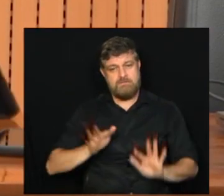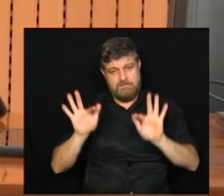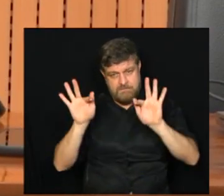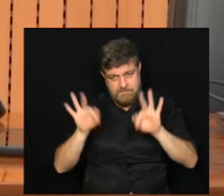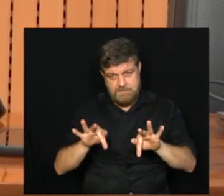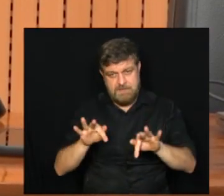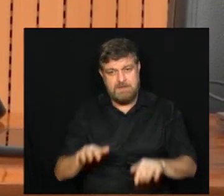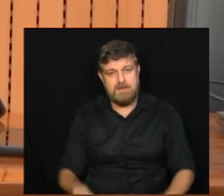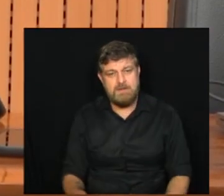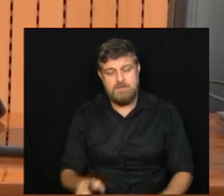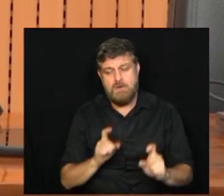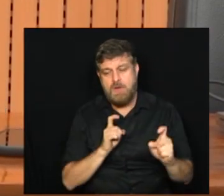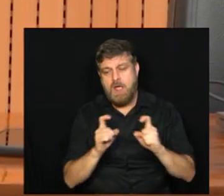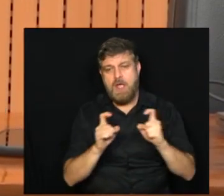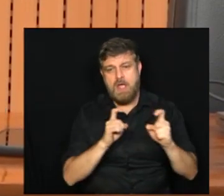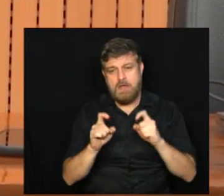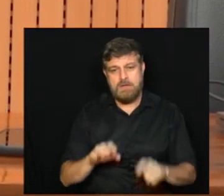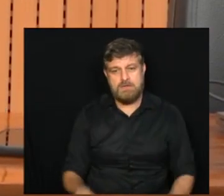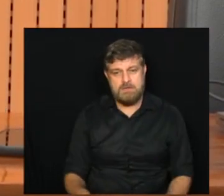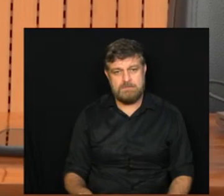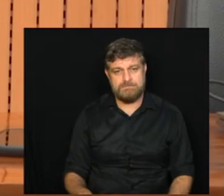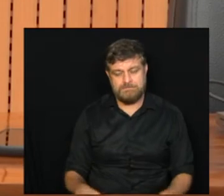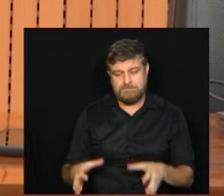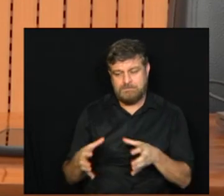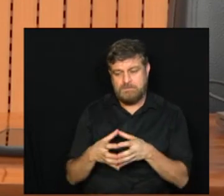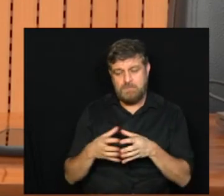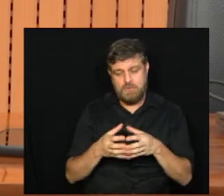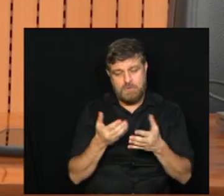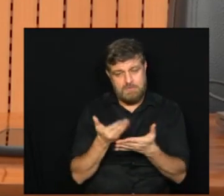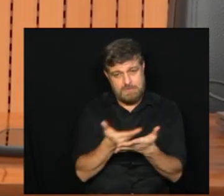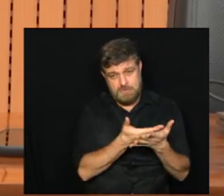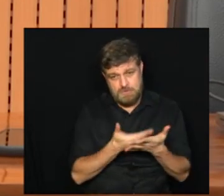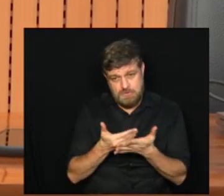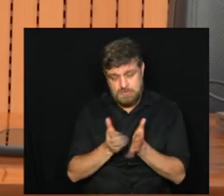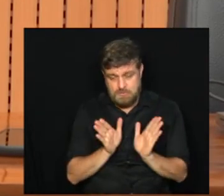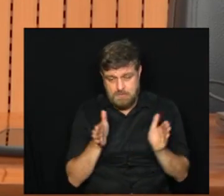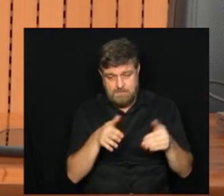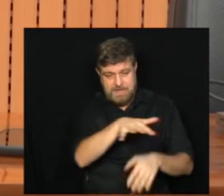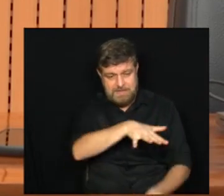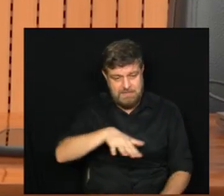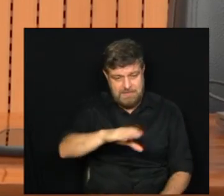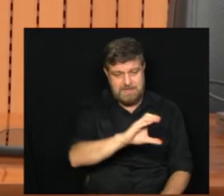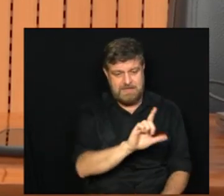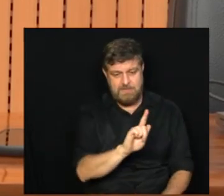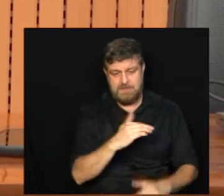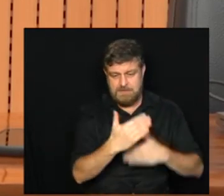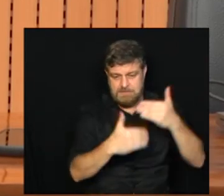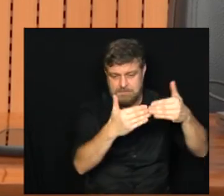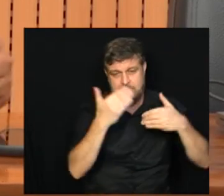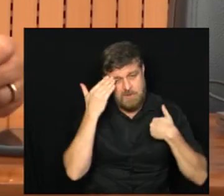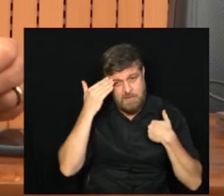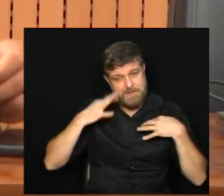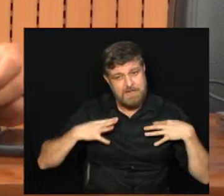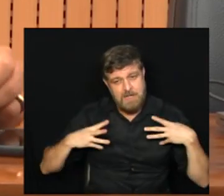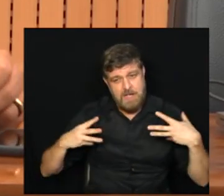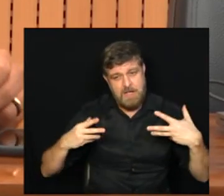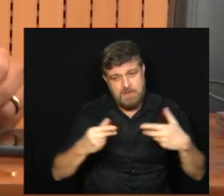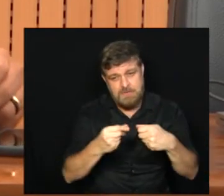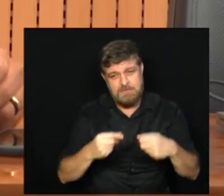aqui encerrada esta reunião da Comissão Especial de Estudos para o Desenvolvimento do Distrito do Campo Grande. Muito obrigado a todos, a